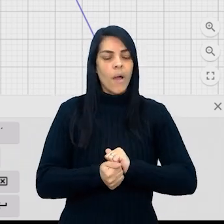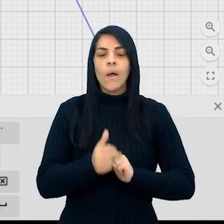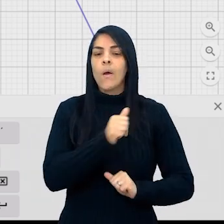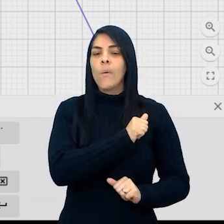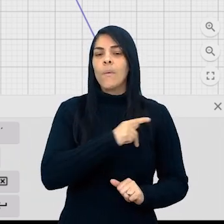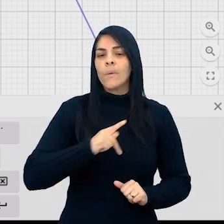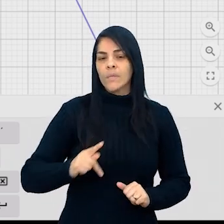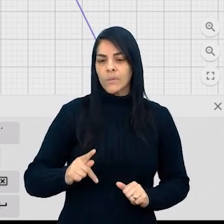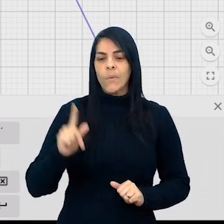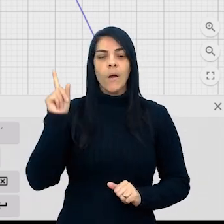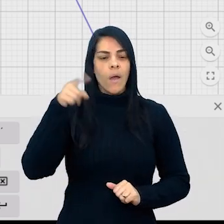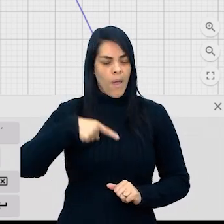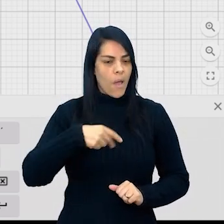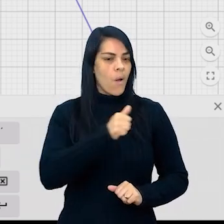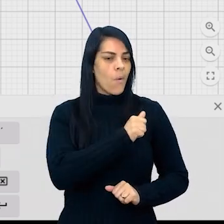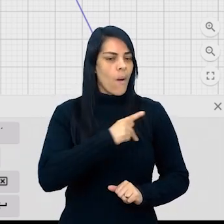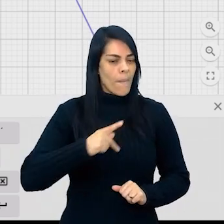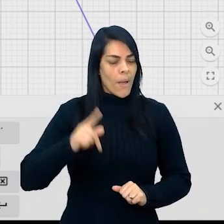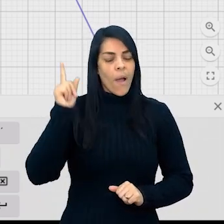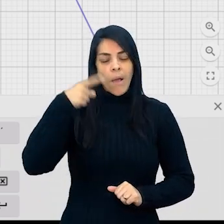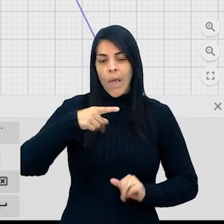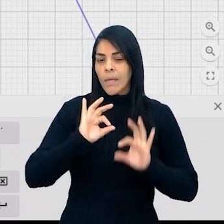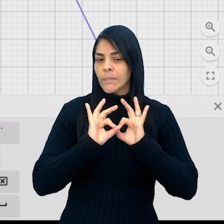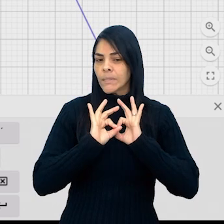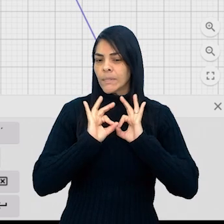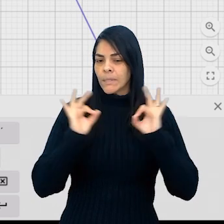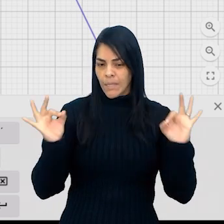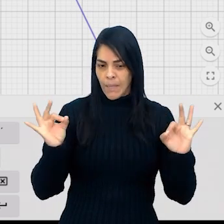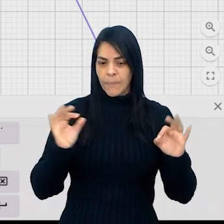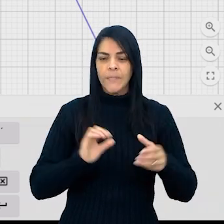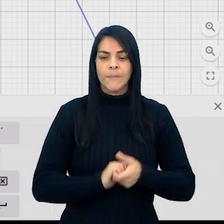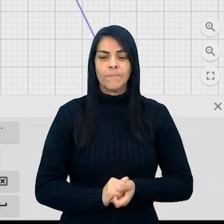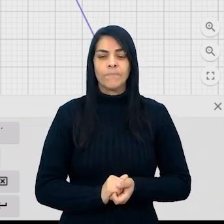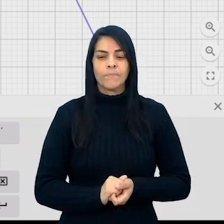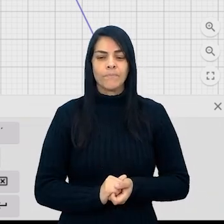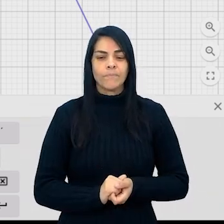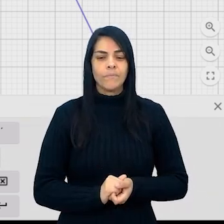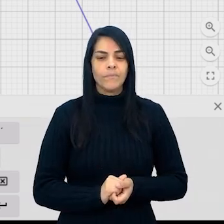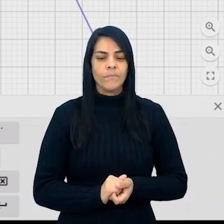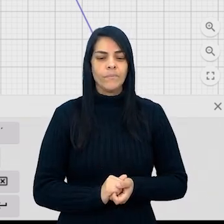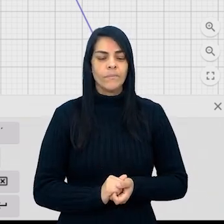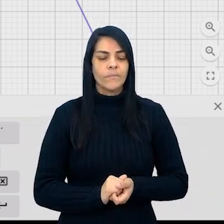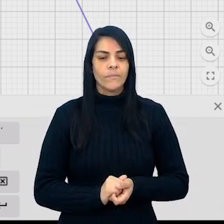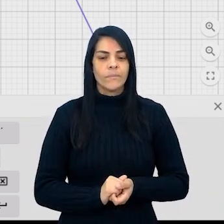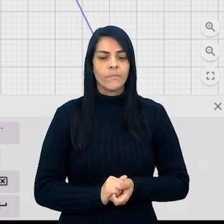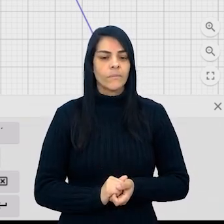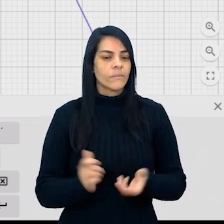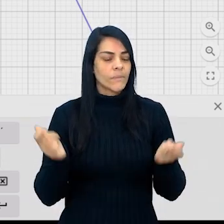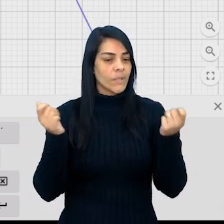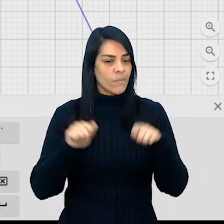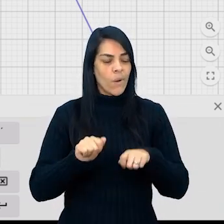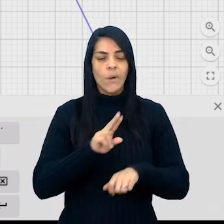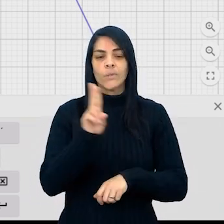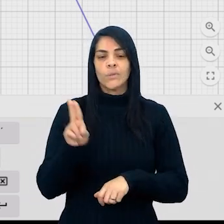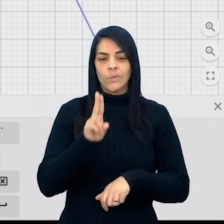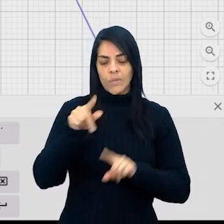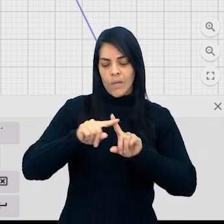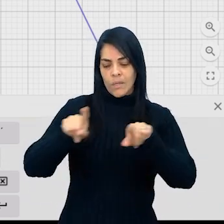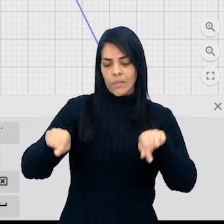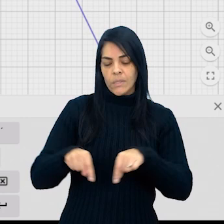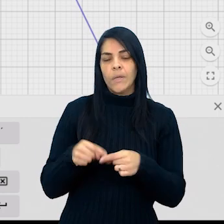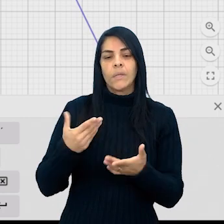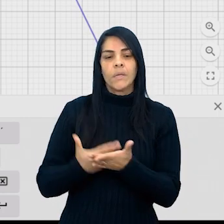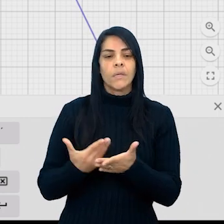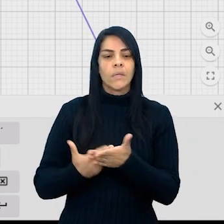aplicativo. É um aplicativo bem simples, né, e que pode ser usado em sala de aula.